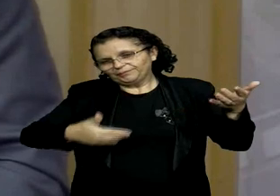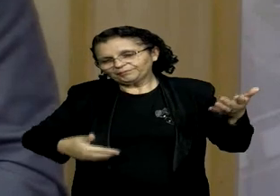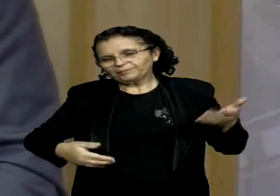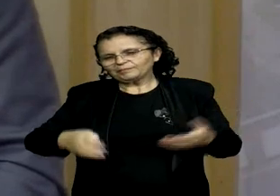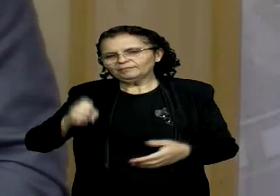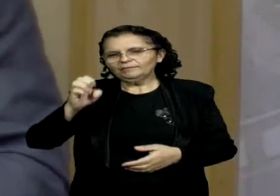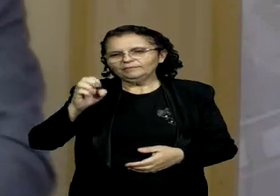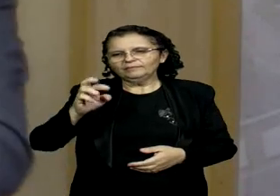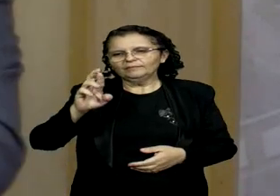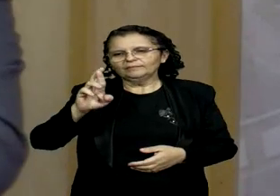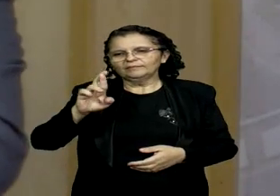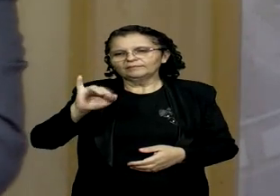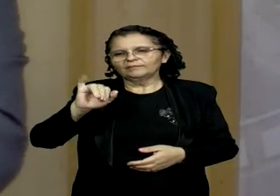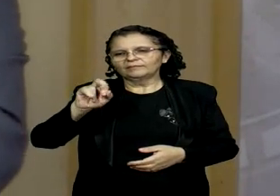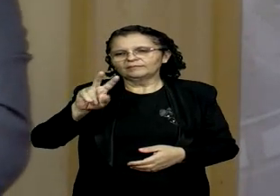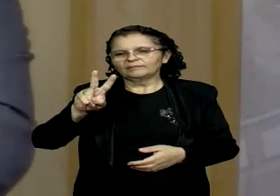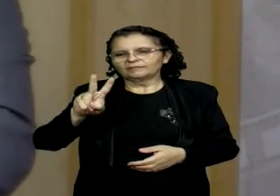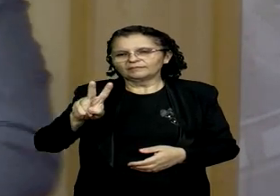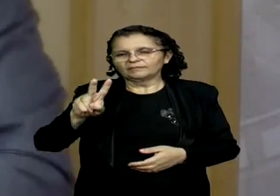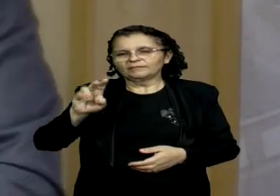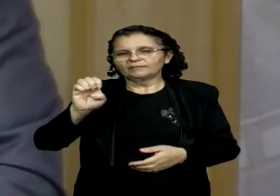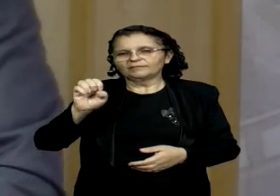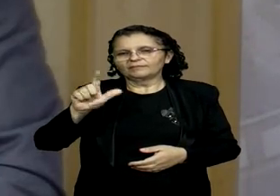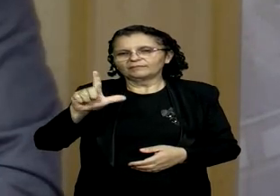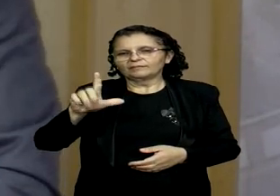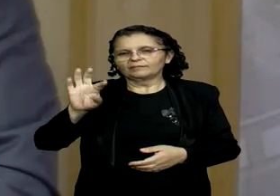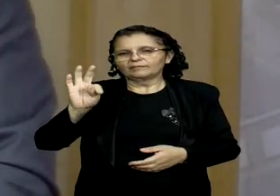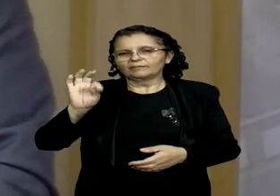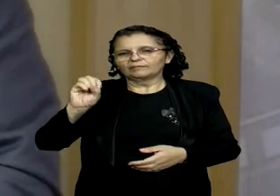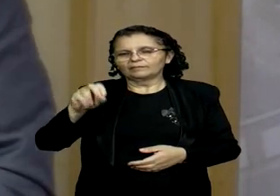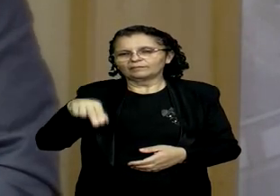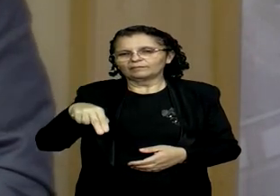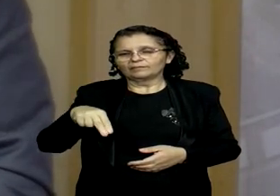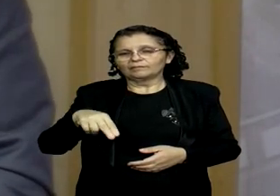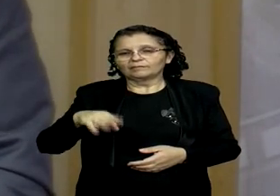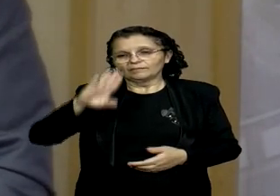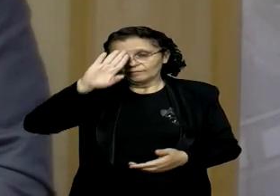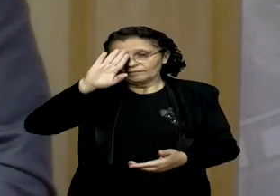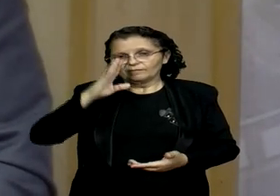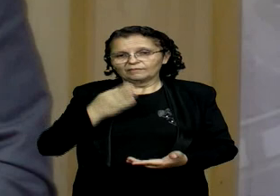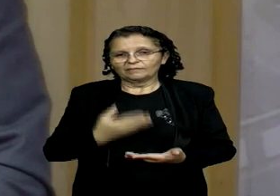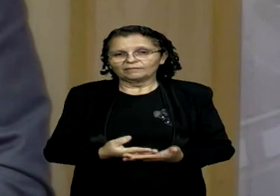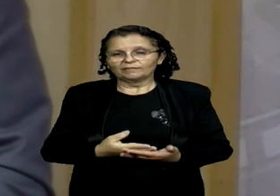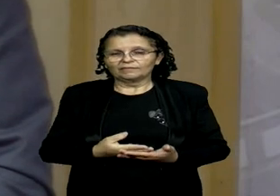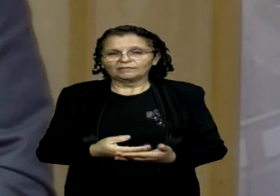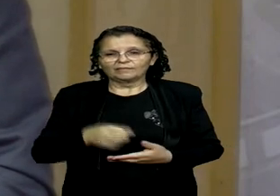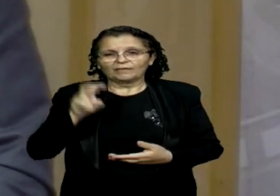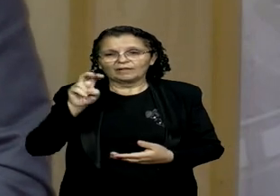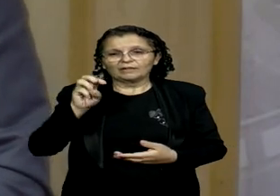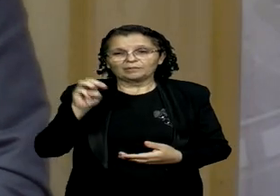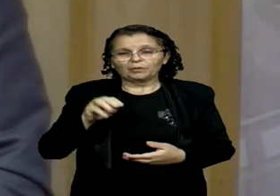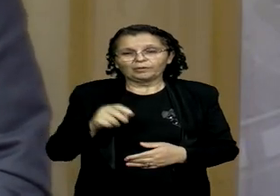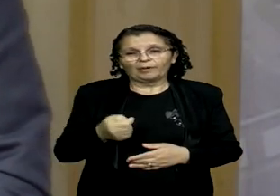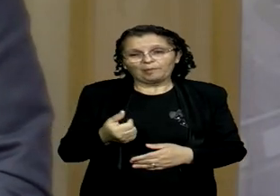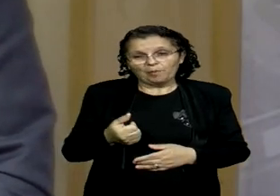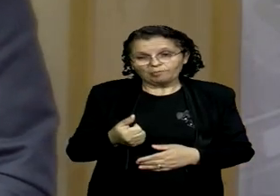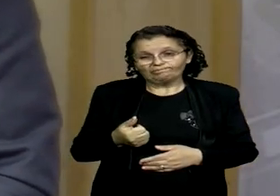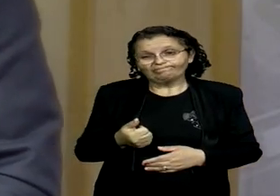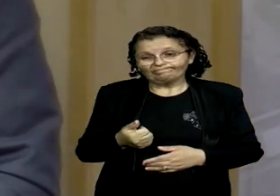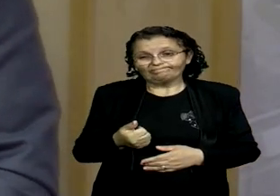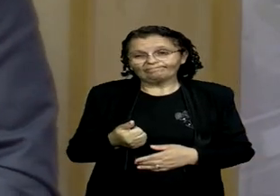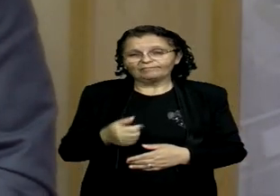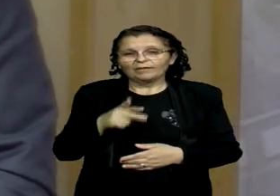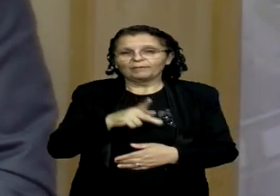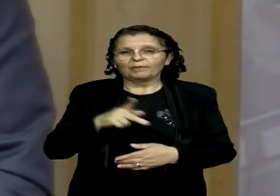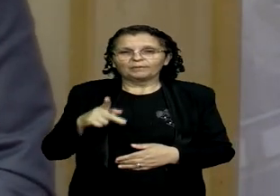Erivelton, e eu vou fazer questão de ler todo esse texto. Acredito que 5 minutos é pouco, mas eu, o